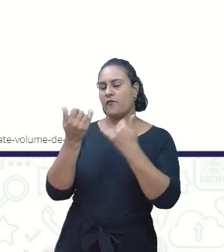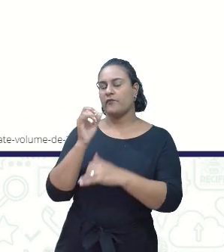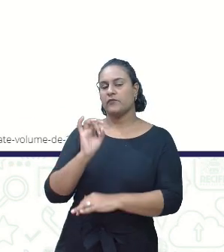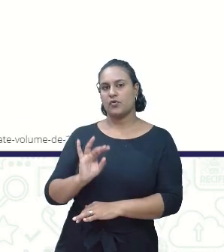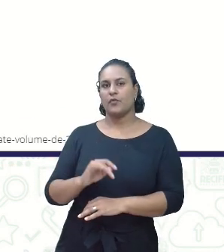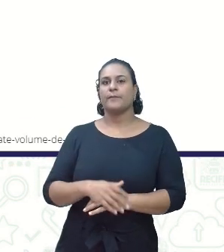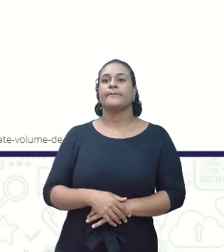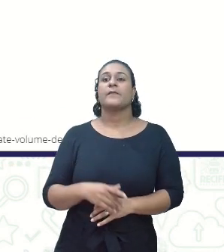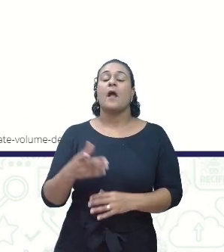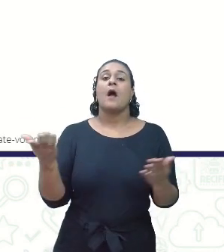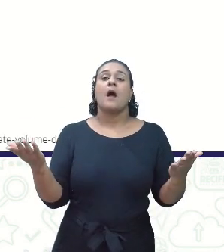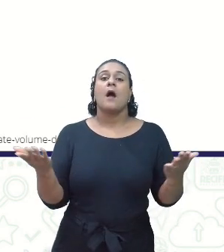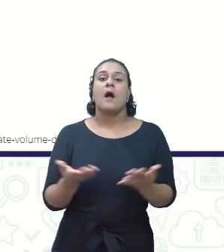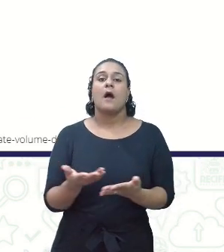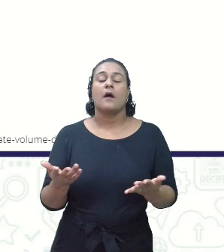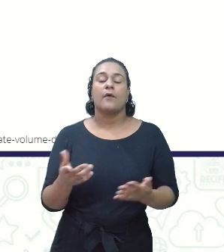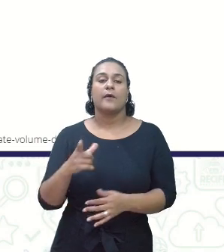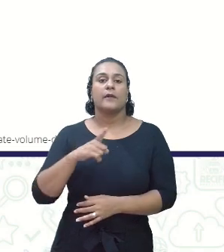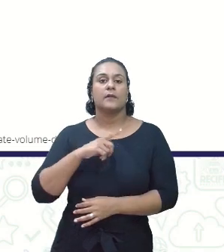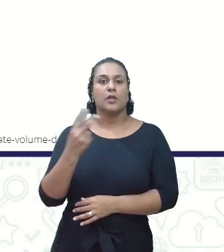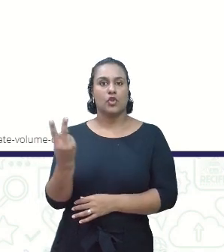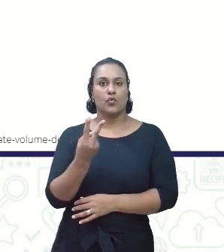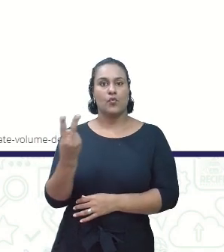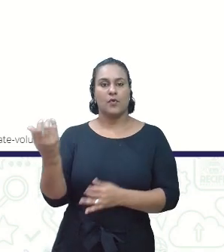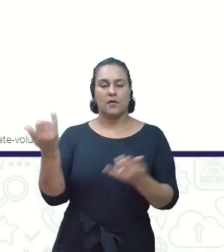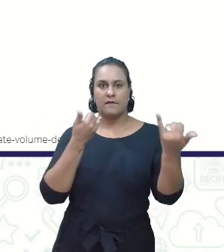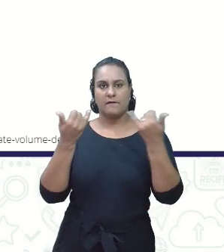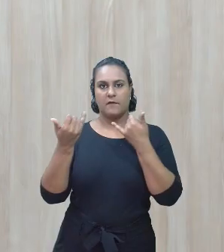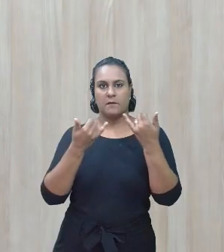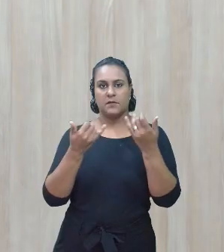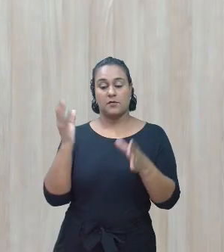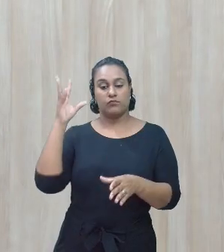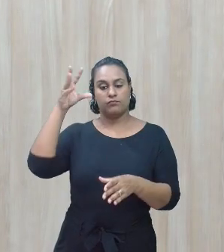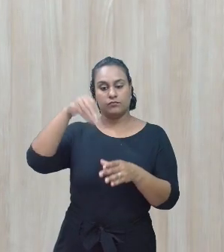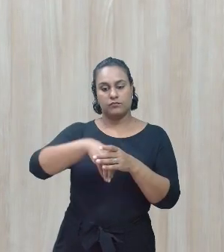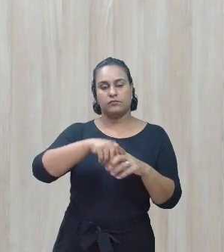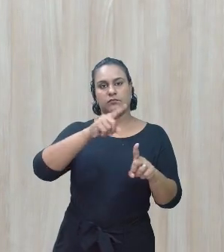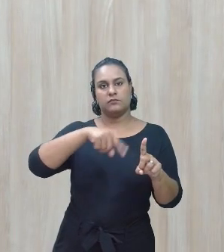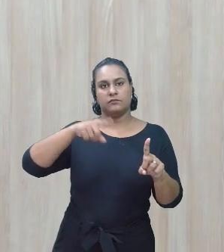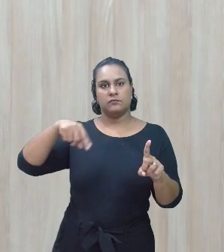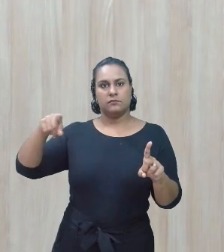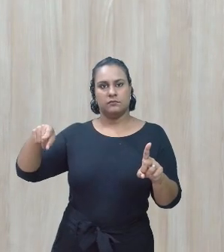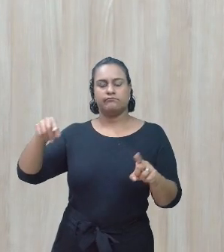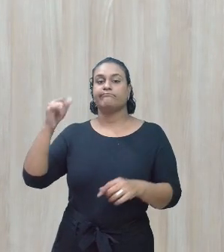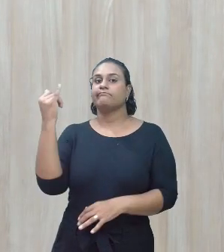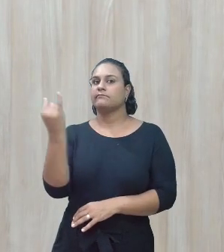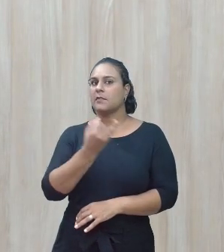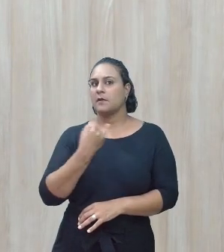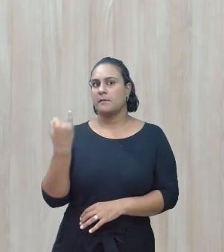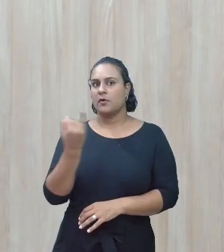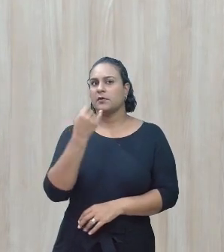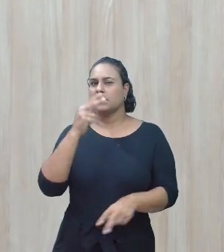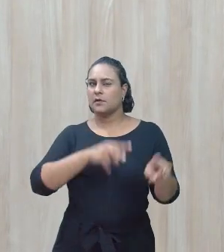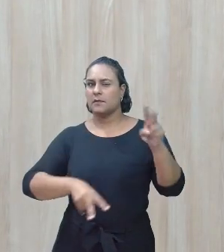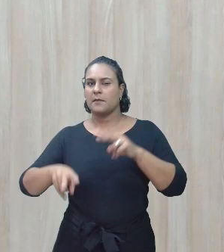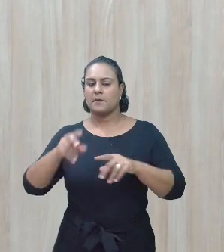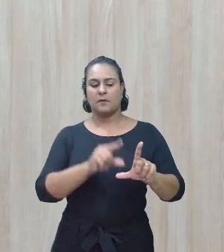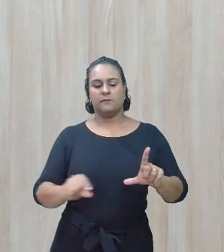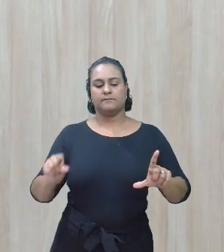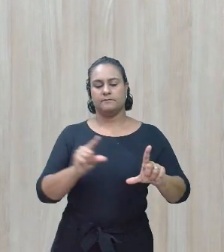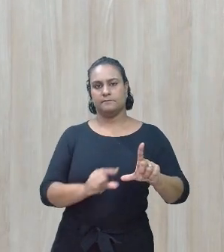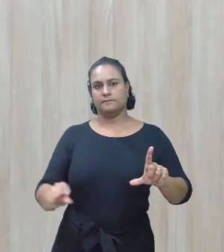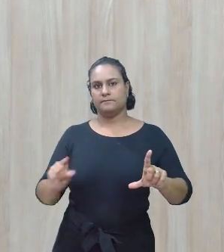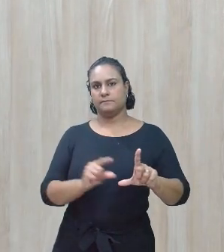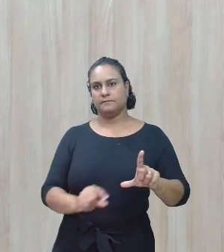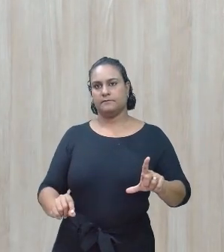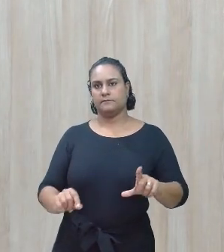tem duas informações no mesmo gráfico, e aí é importante que a gente faça essa leitura da legenda. Aqui a